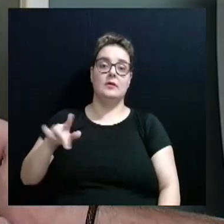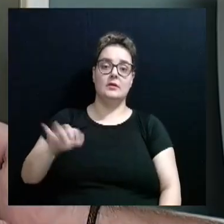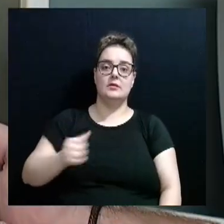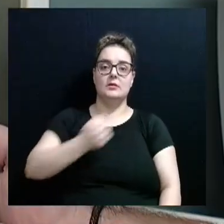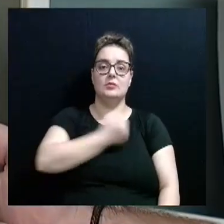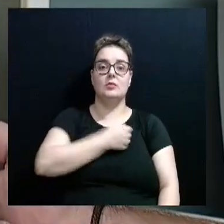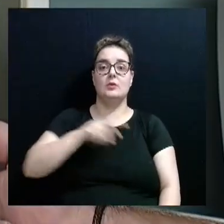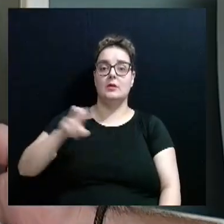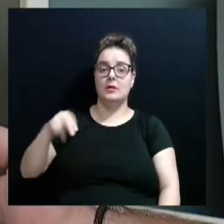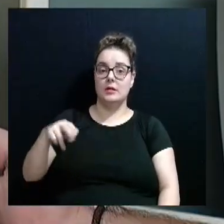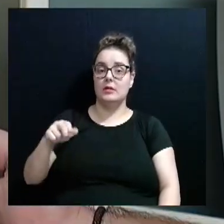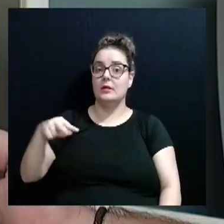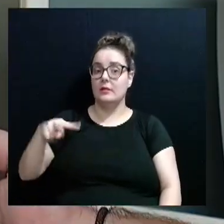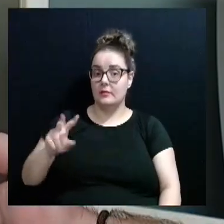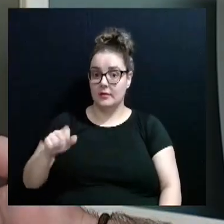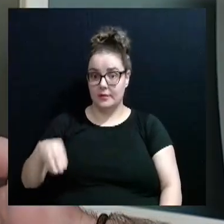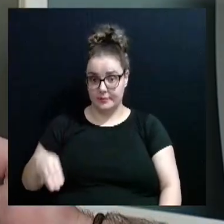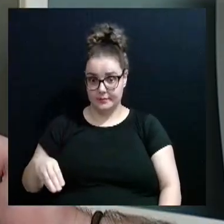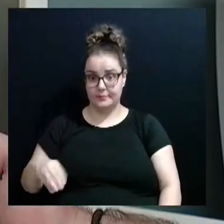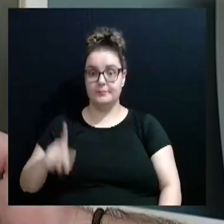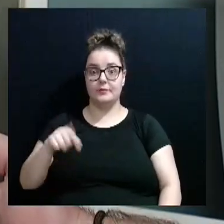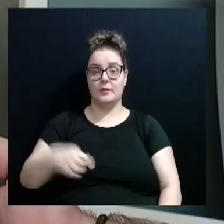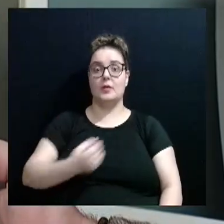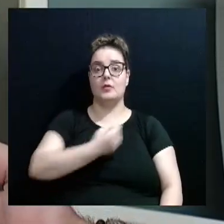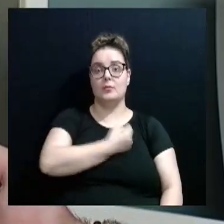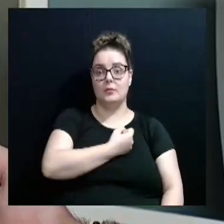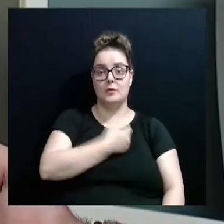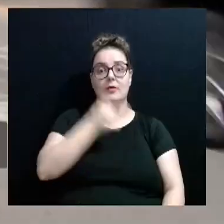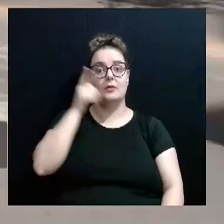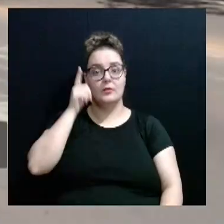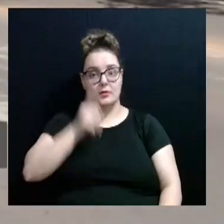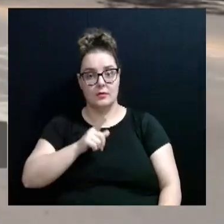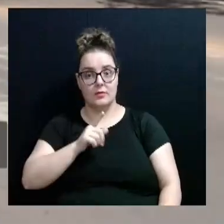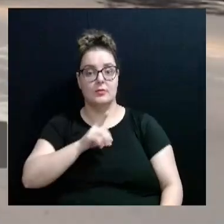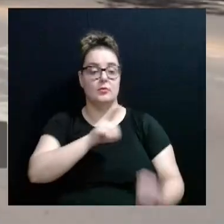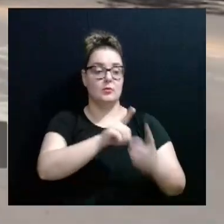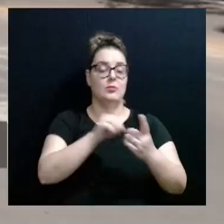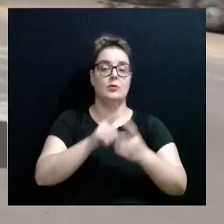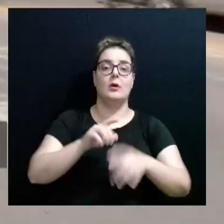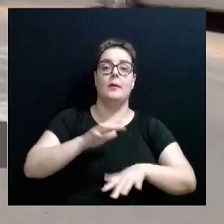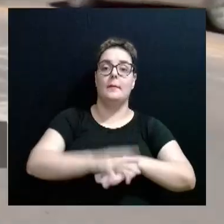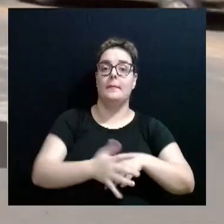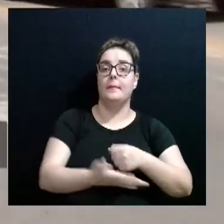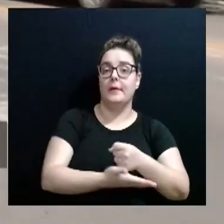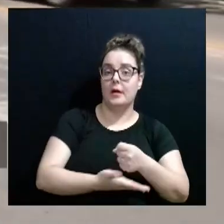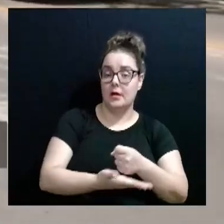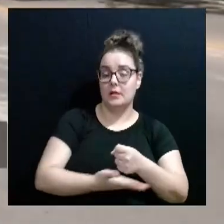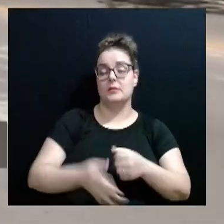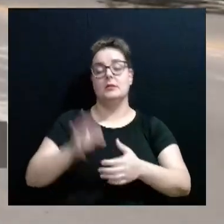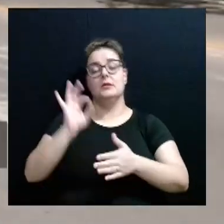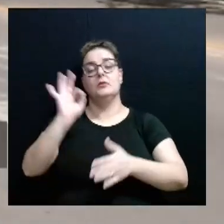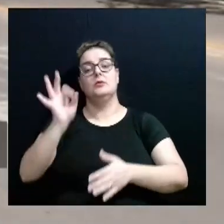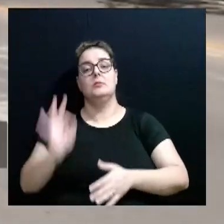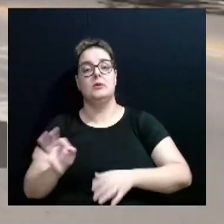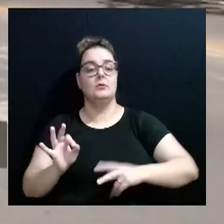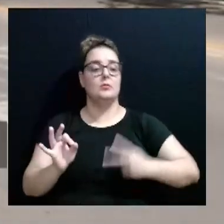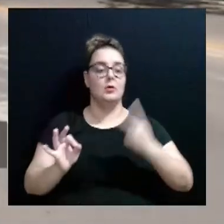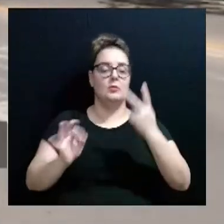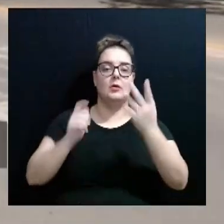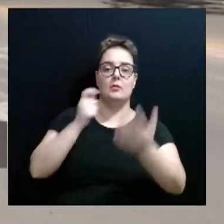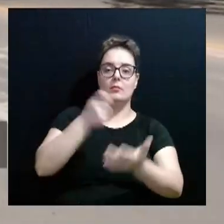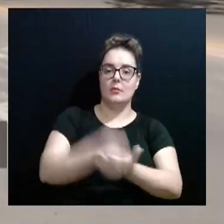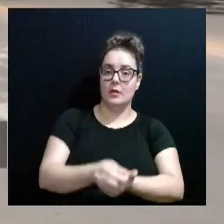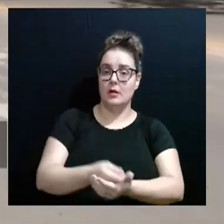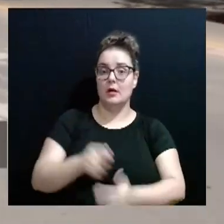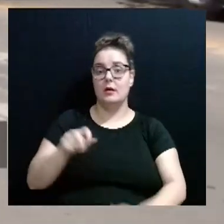número do veículo ali que identifica. Ele vai conseguir consultar, além da base de cálculo, o percentual e os valores que ele tem para pagamento à vista ou